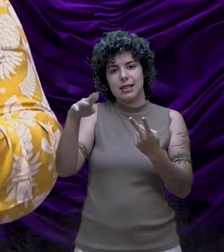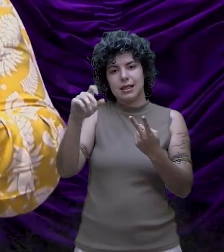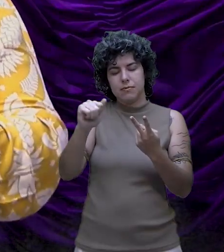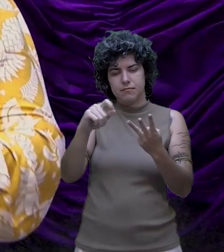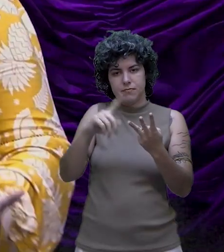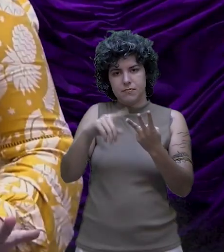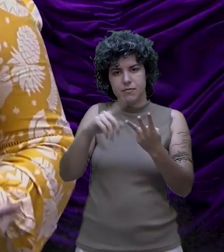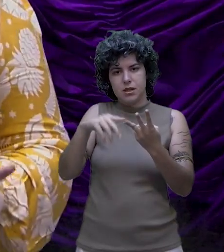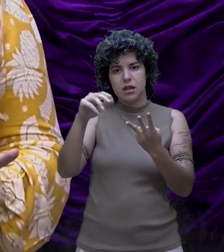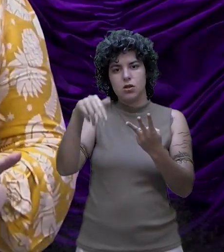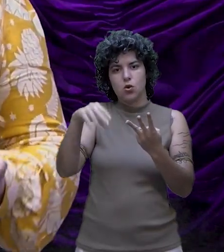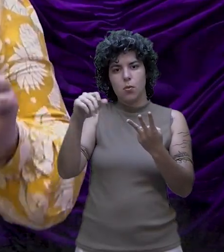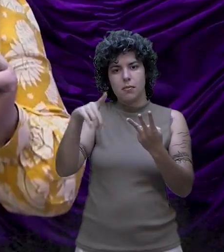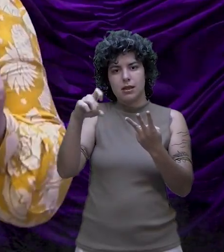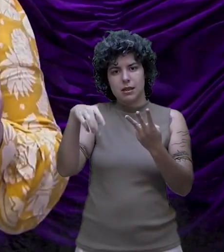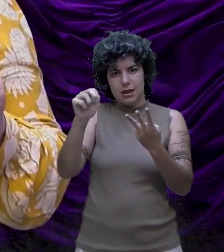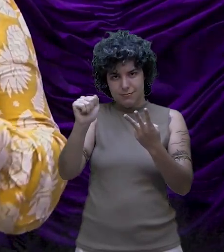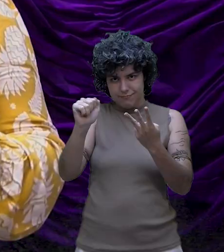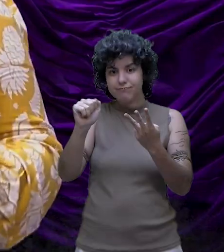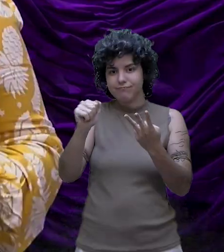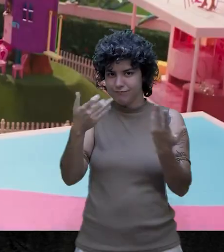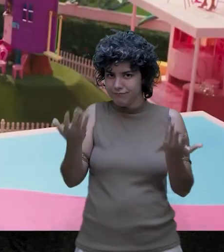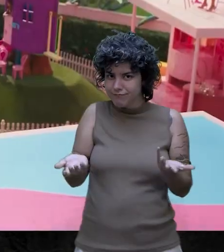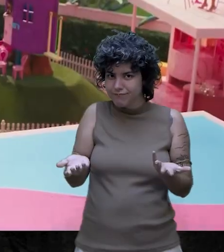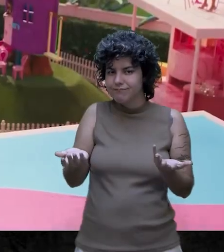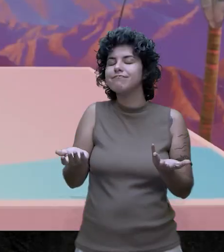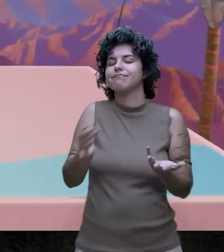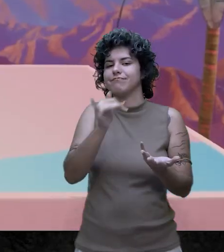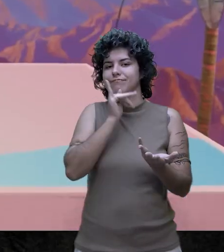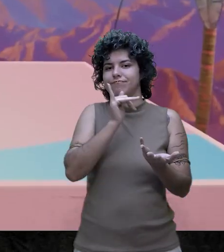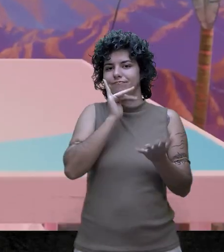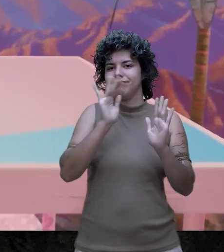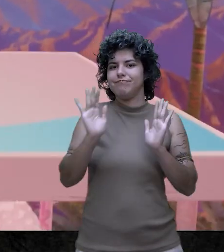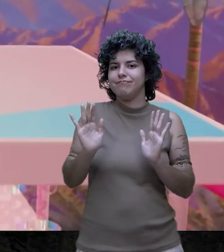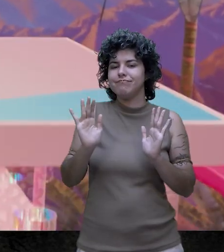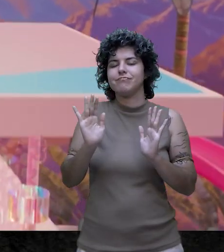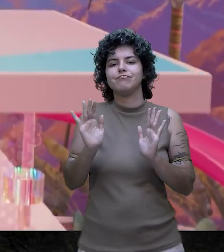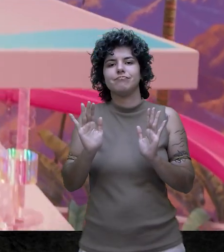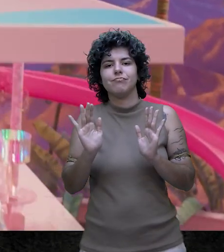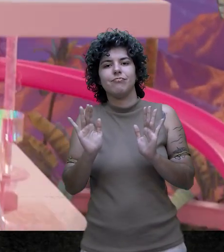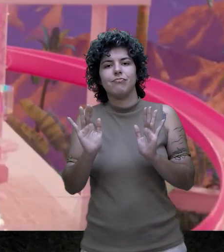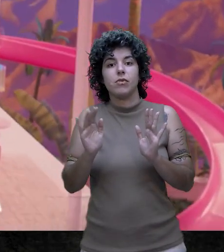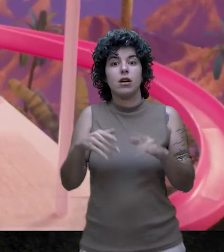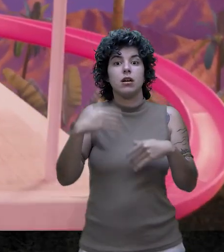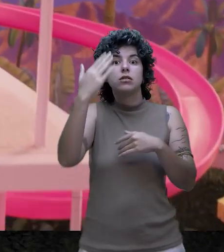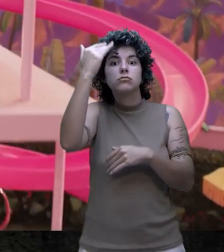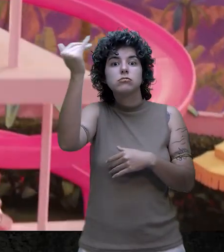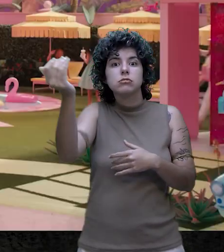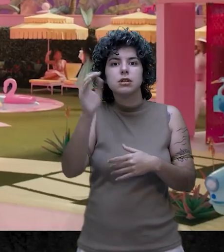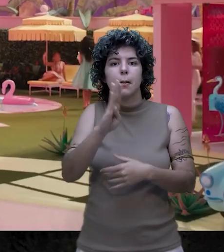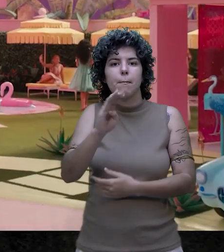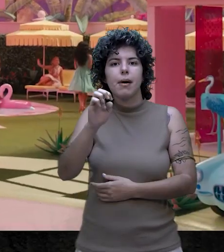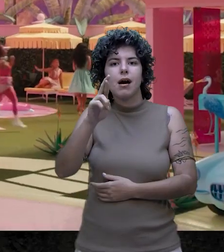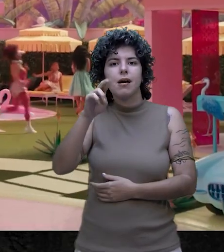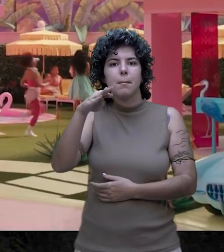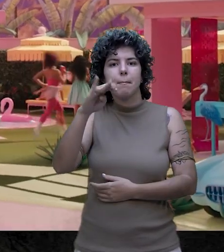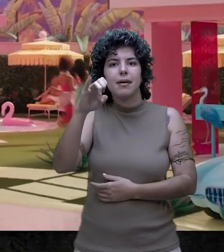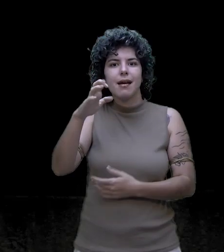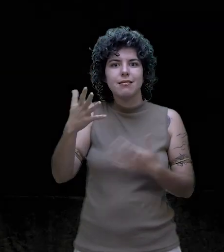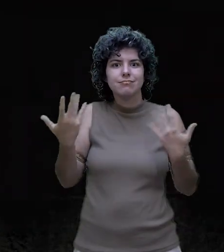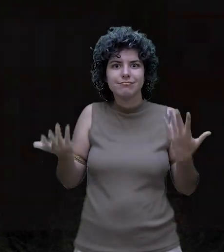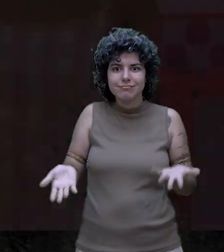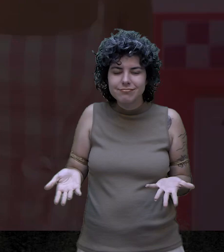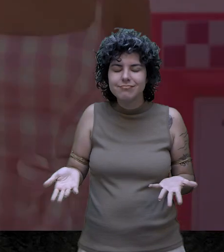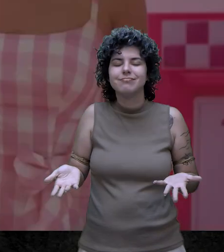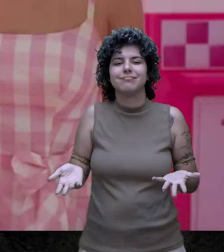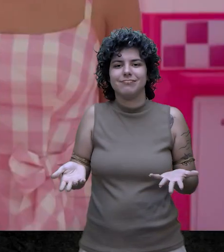ok que você quer falar de cifras? Ok, vamos lá. O que dizer do sucesso de Barbie lotando e deixando cor-de-rosa as salas de